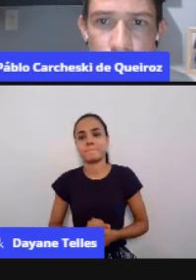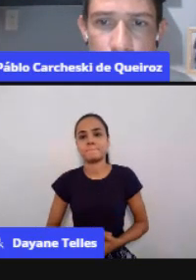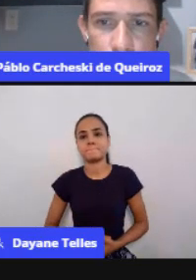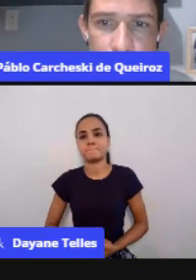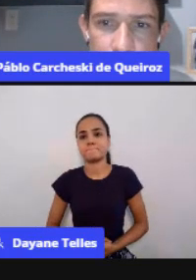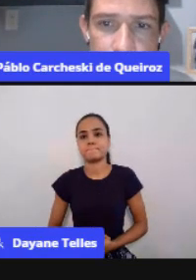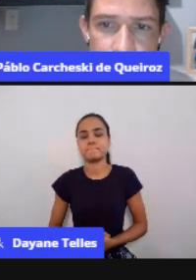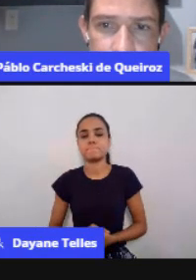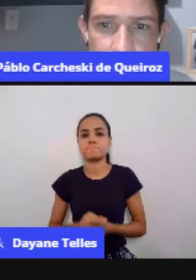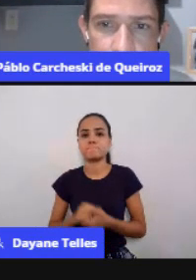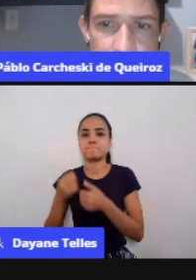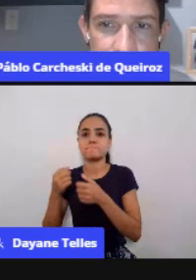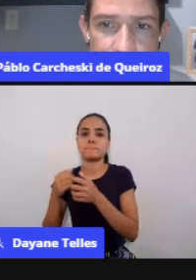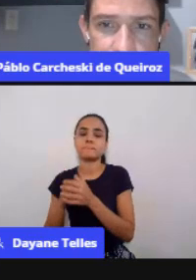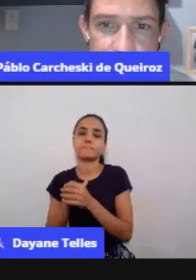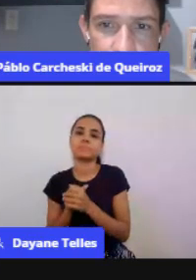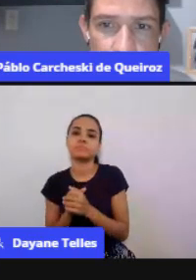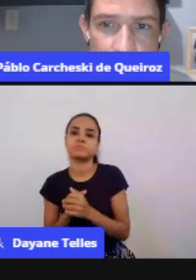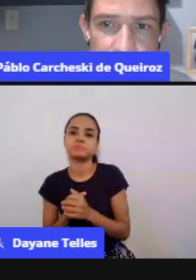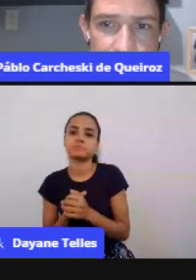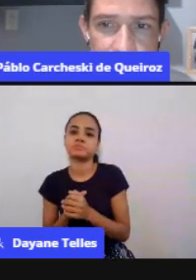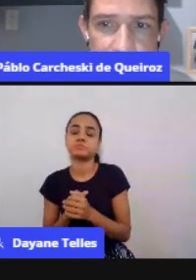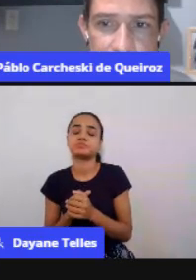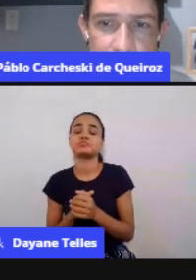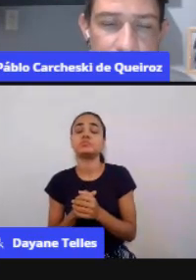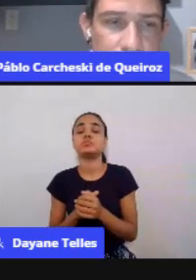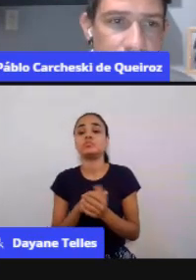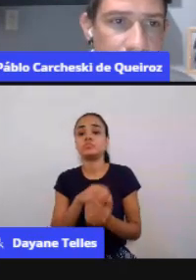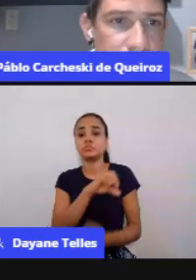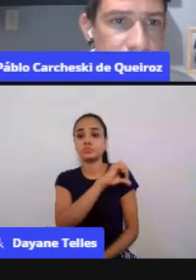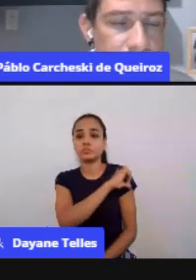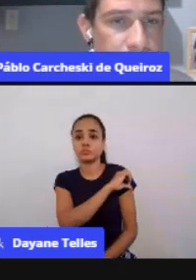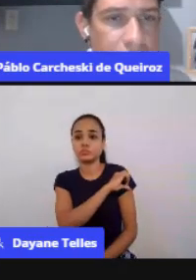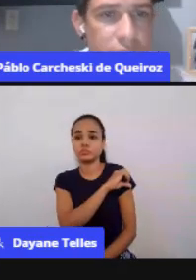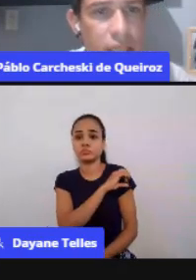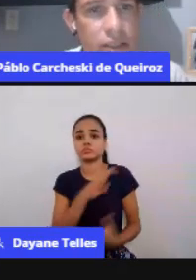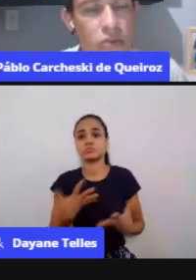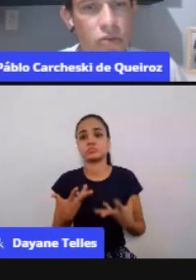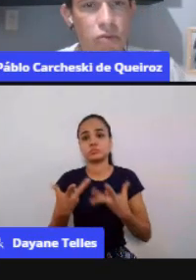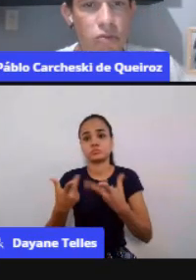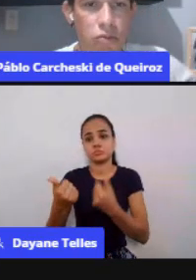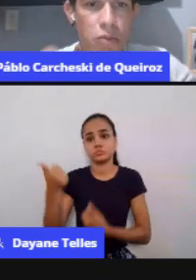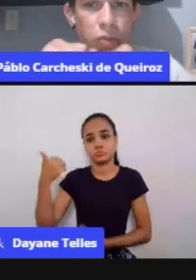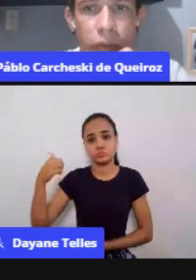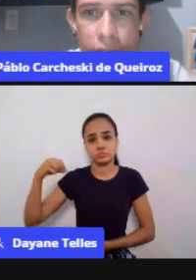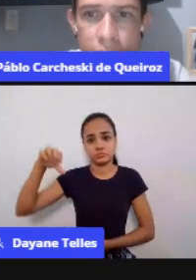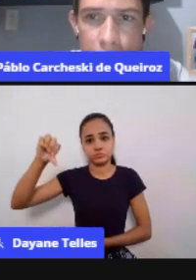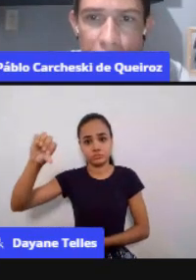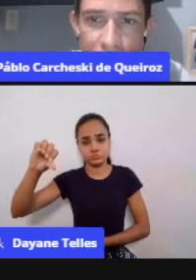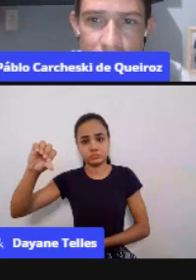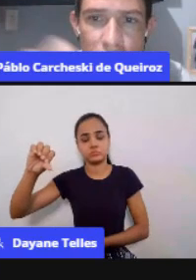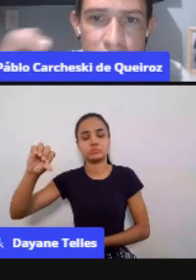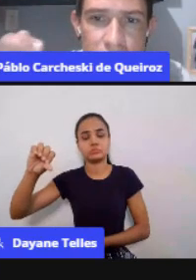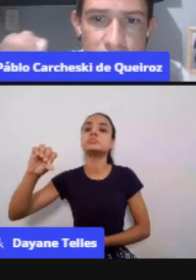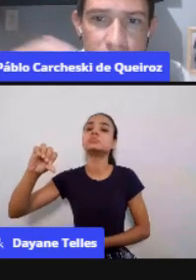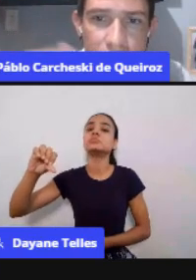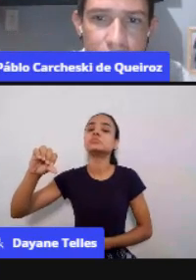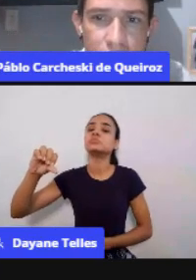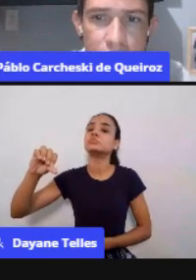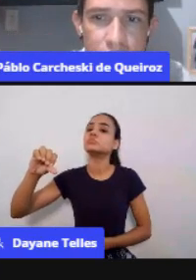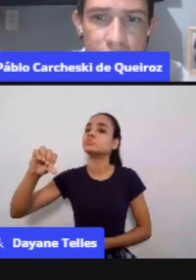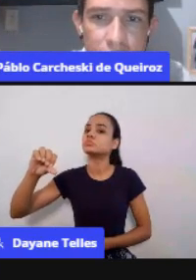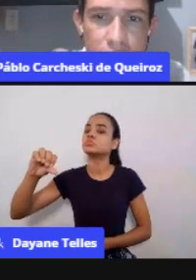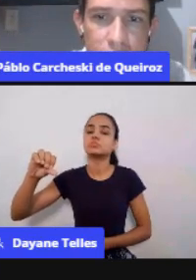E aí, no nono ano, né, a habilidade 19, aí sim parece que ela tem uma variação grande,